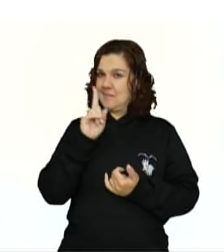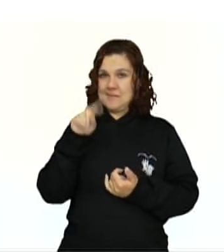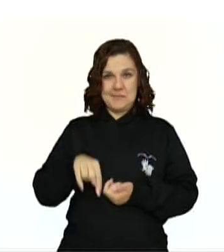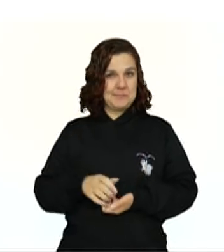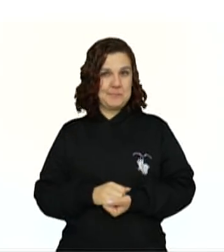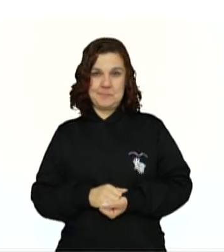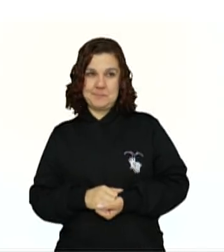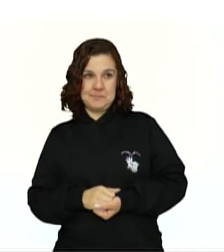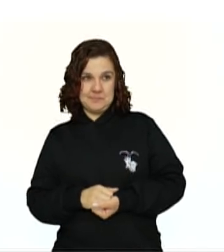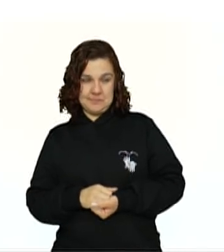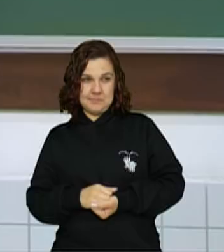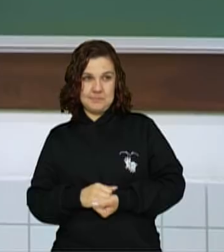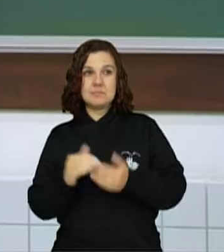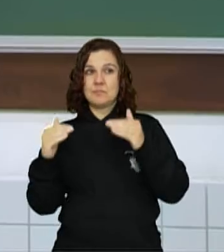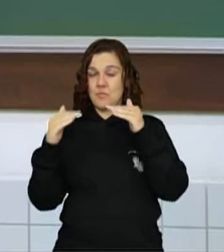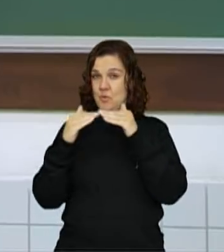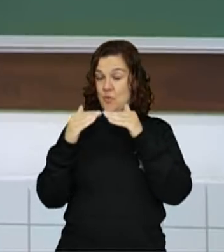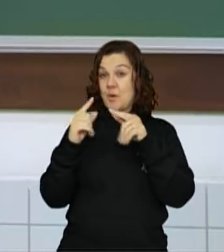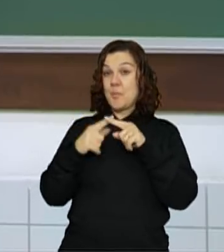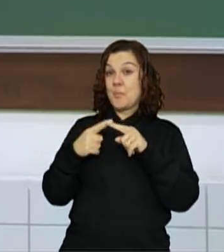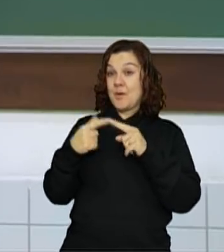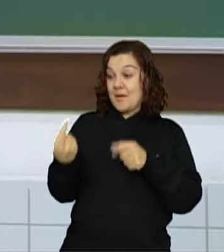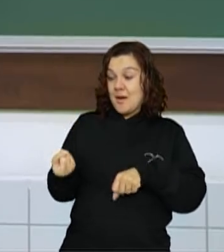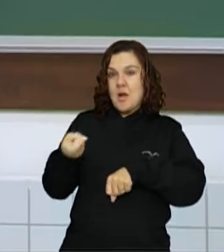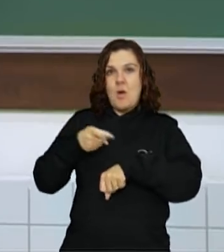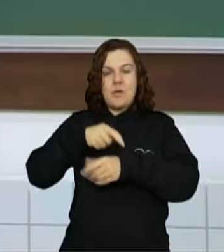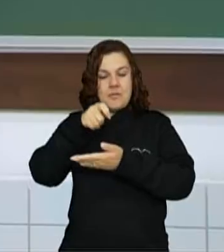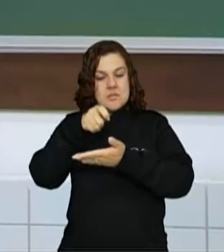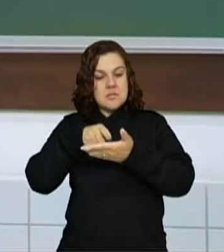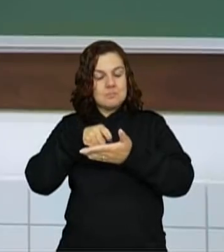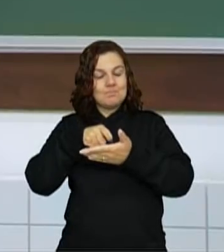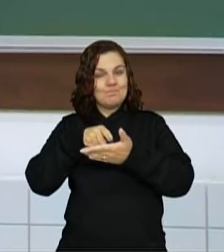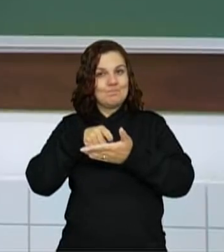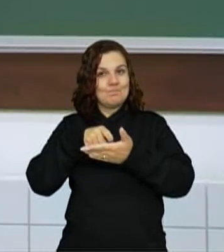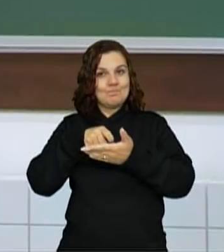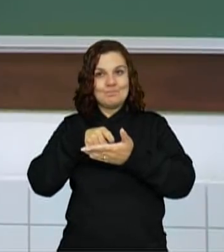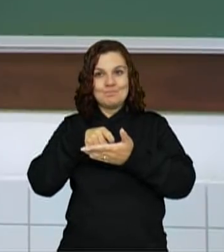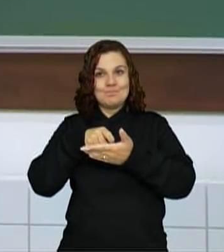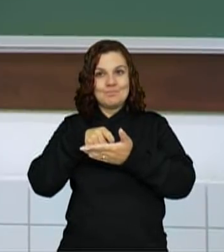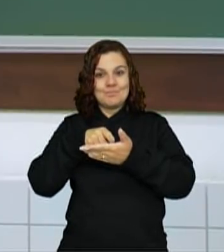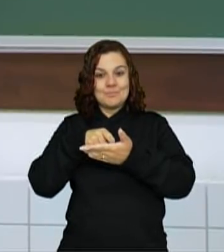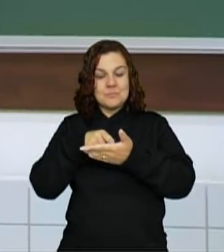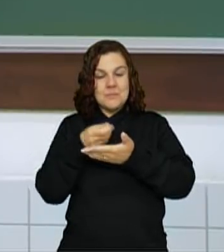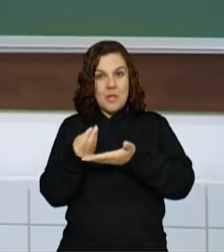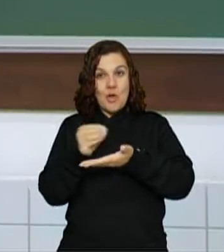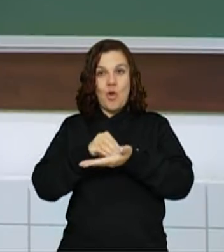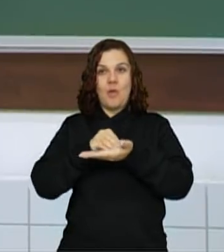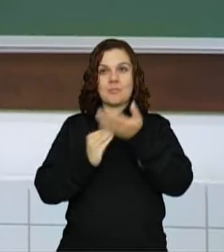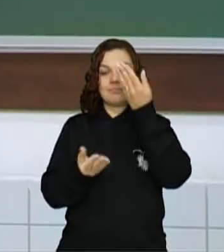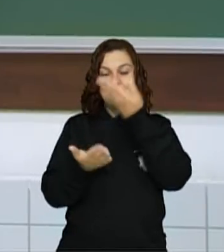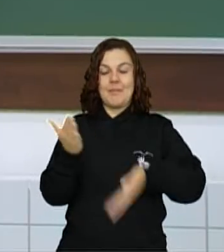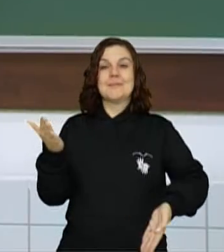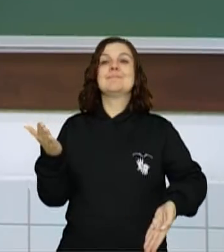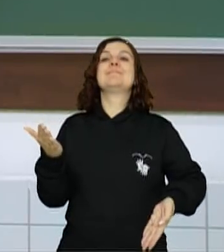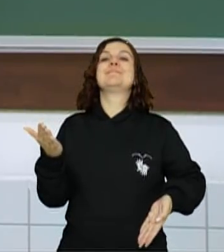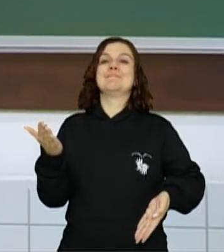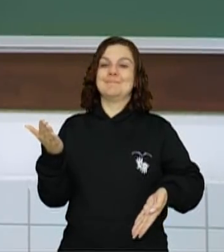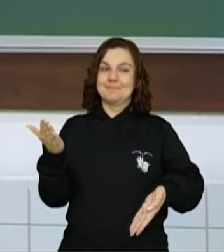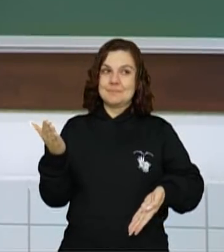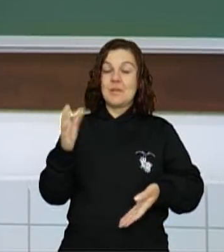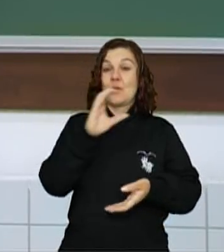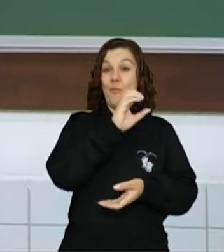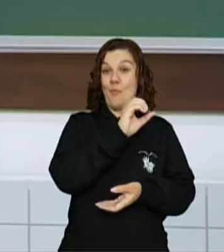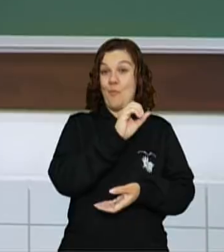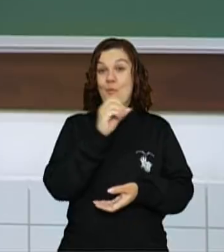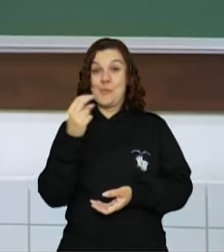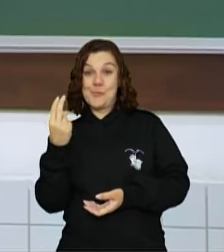é. Concorda? Porque na hora da escrita, muitos se perdem, se é com